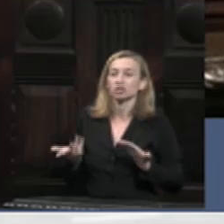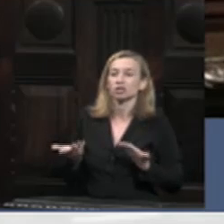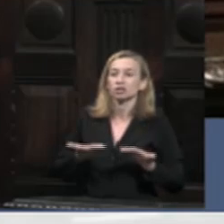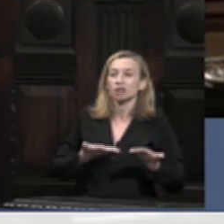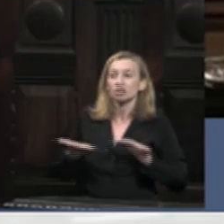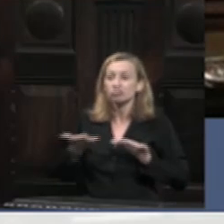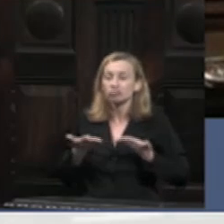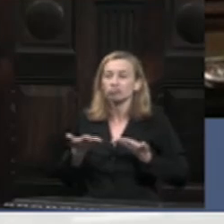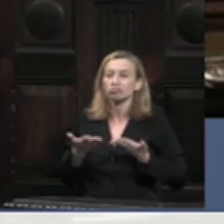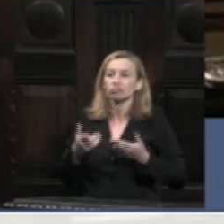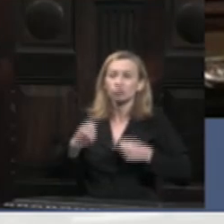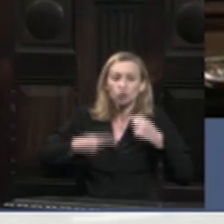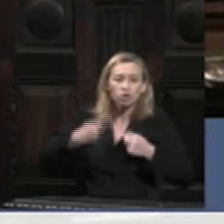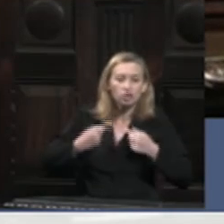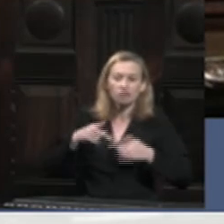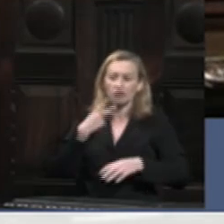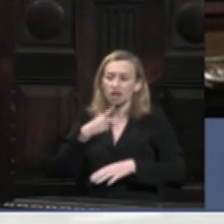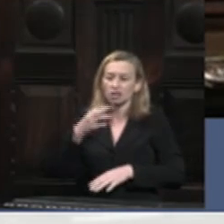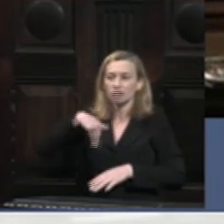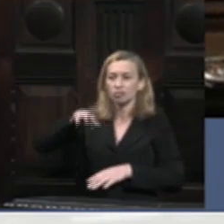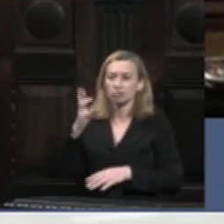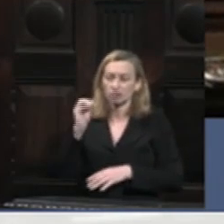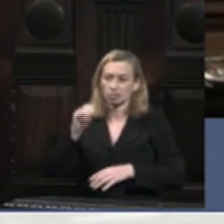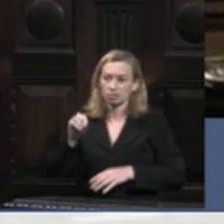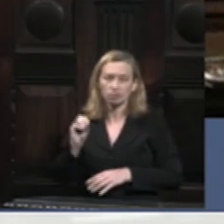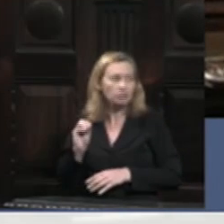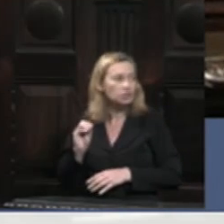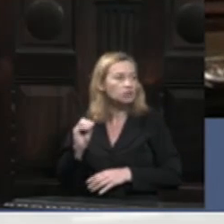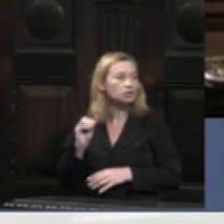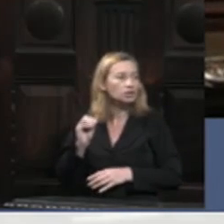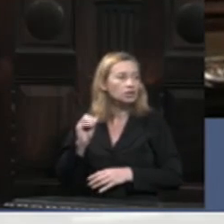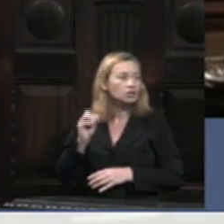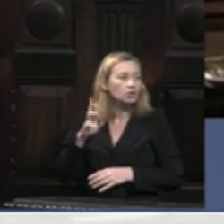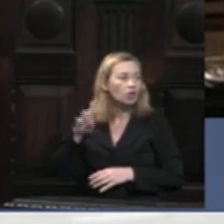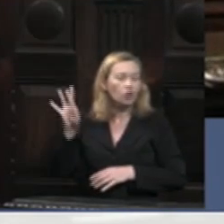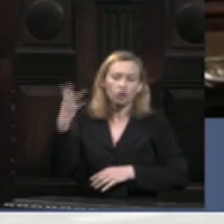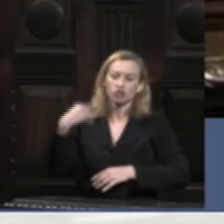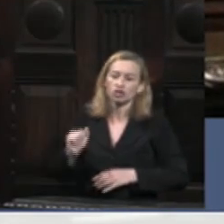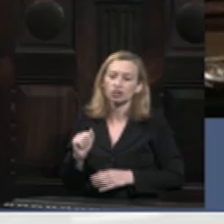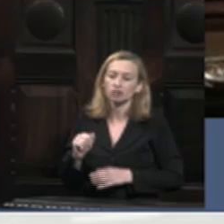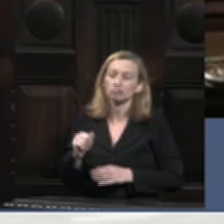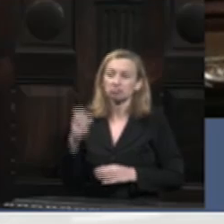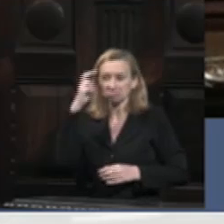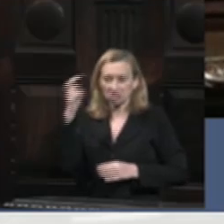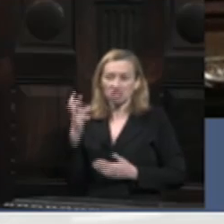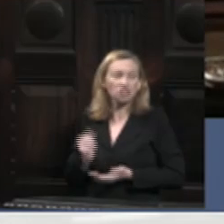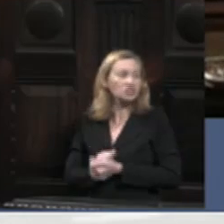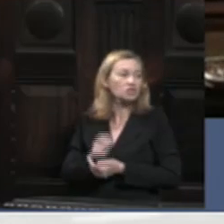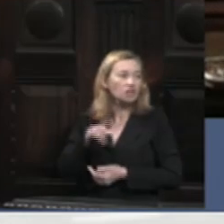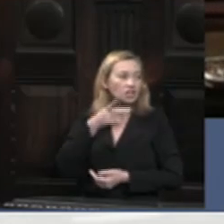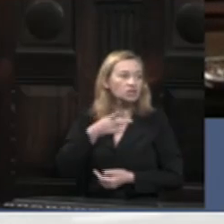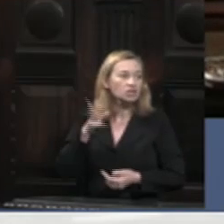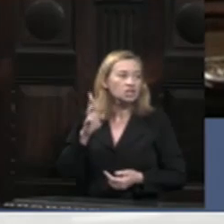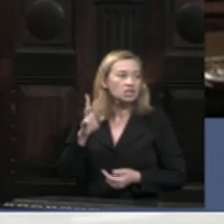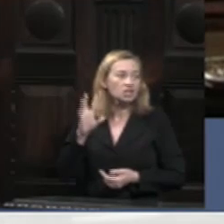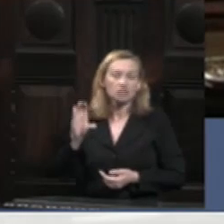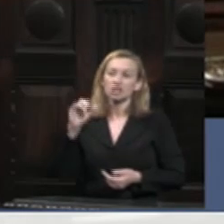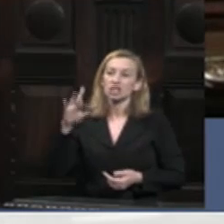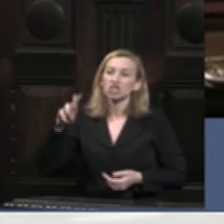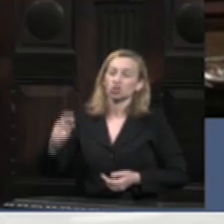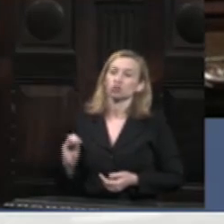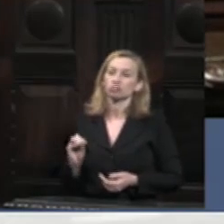como obscurantista, porque tem no ódio, na intolerância e na